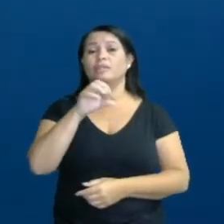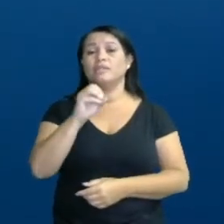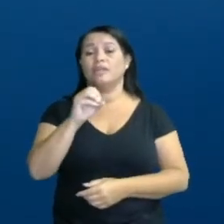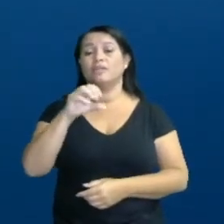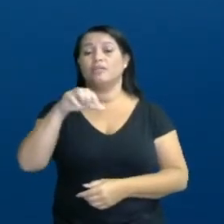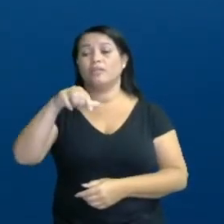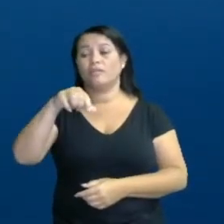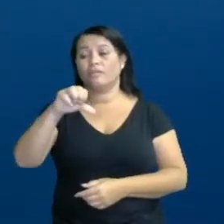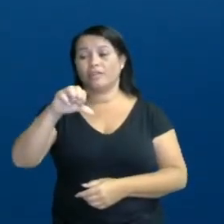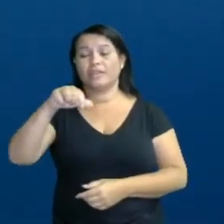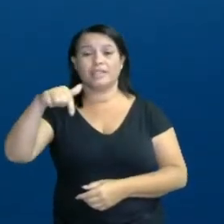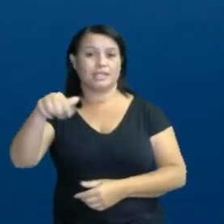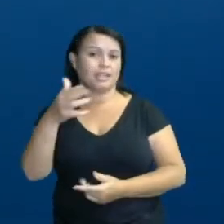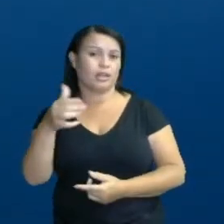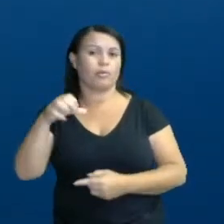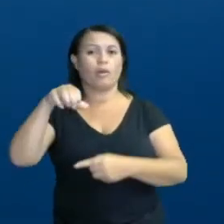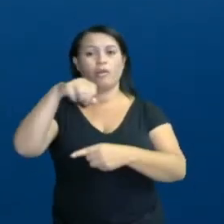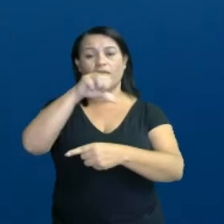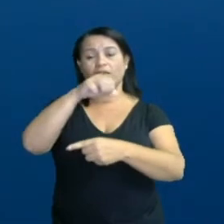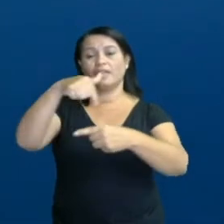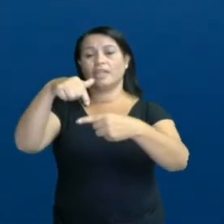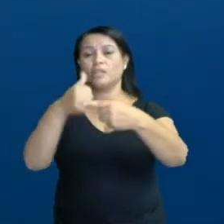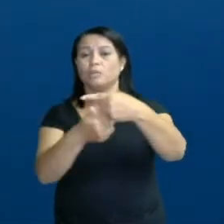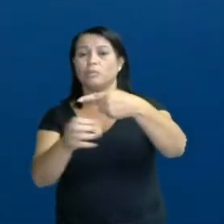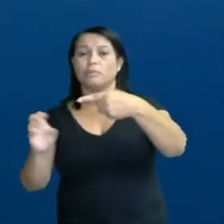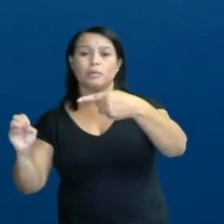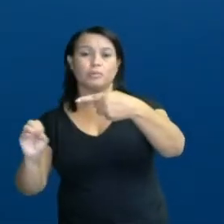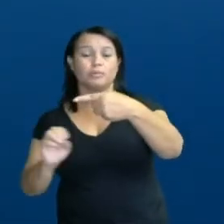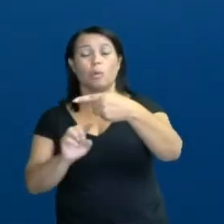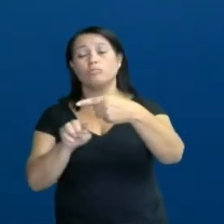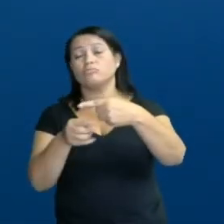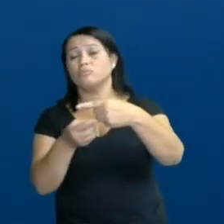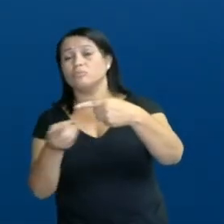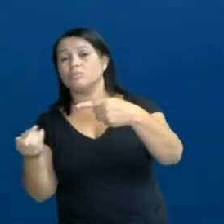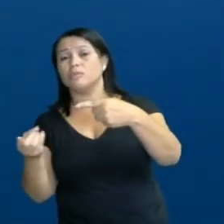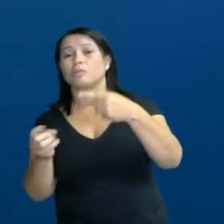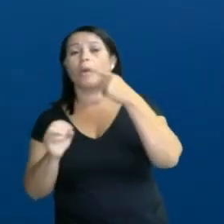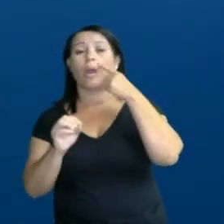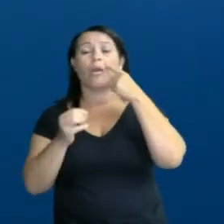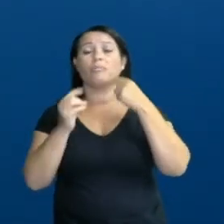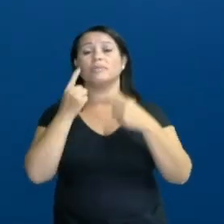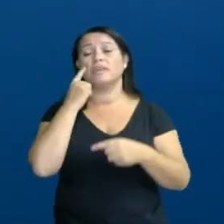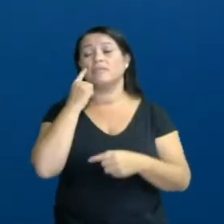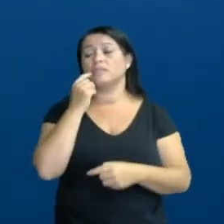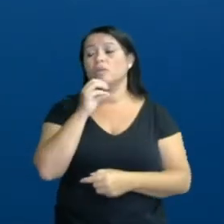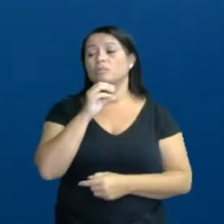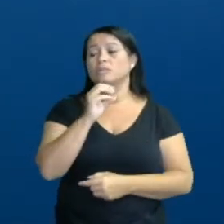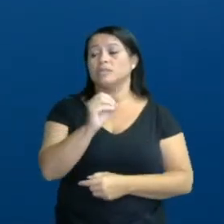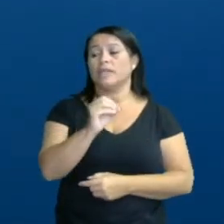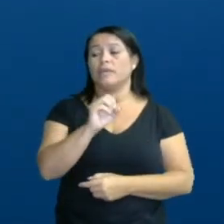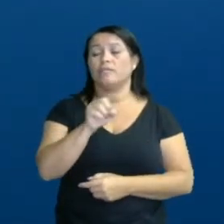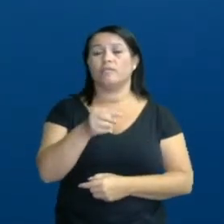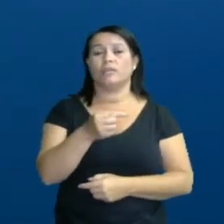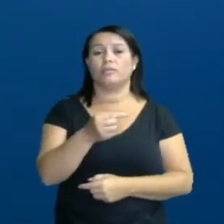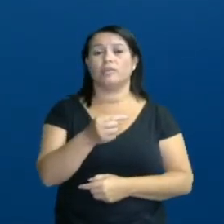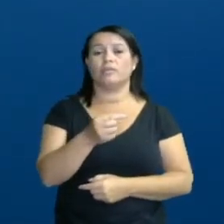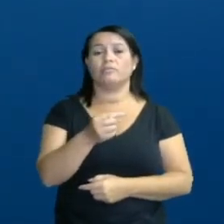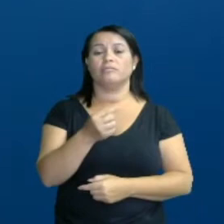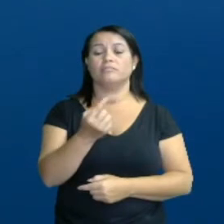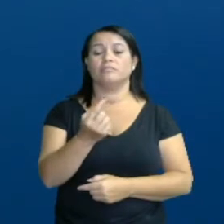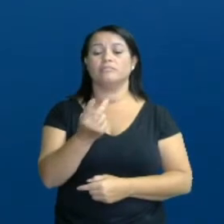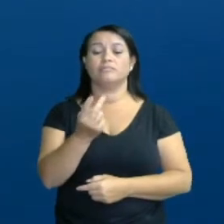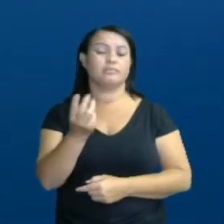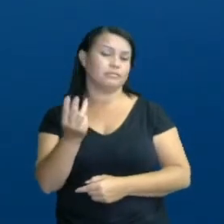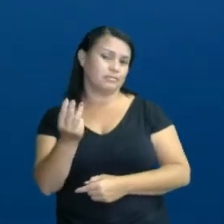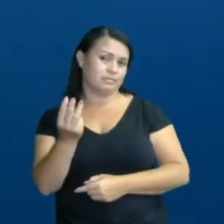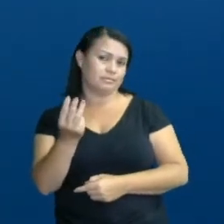0,097 é igual a 97 sobre 1000. Assim como 0, depois da vírgula eu tenho quantas casas?